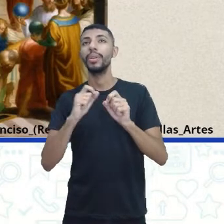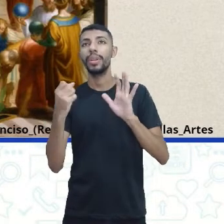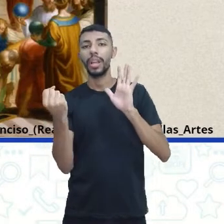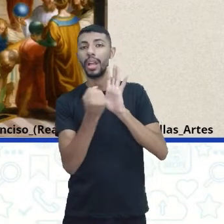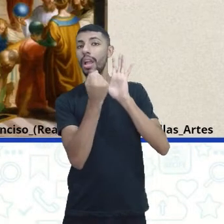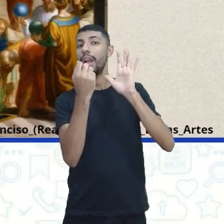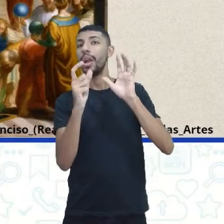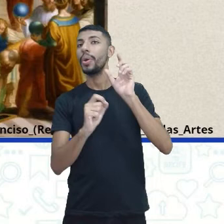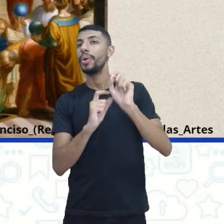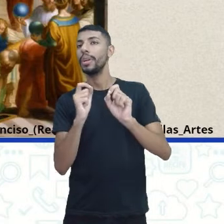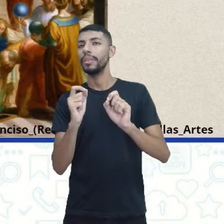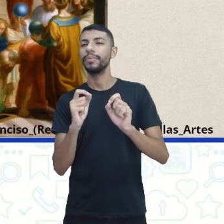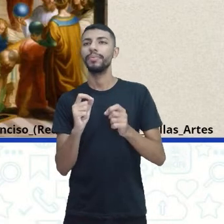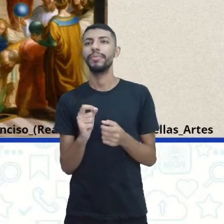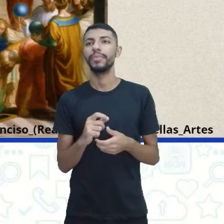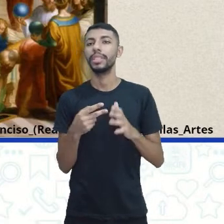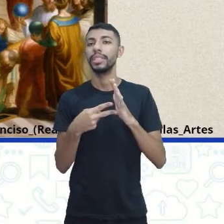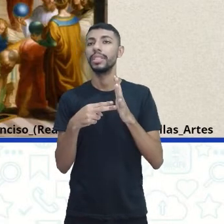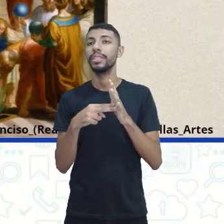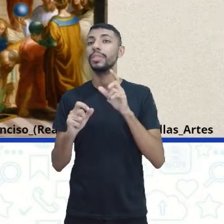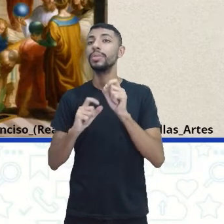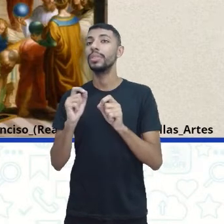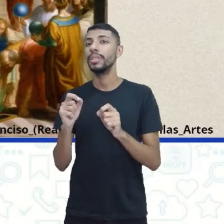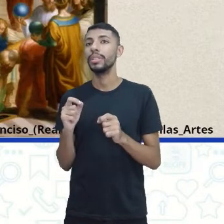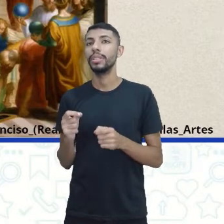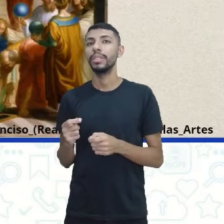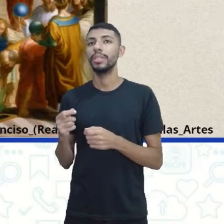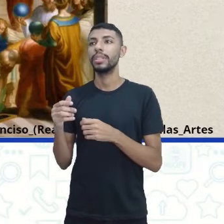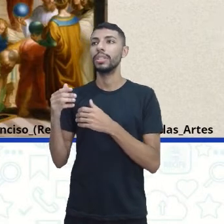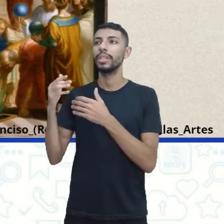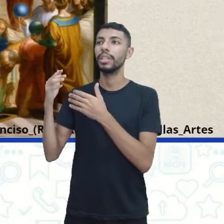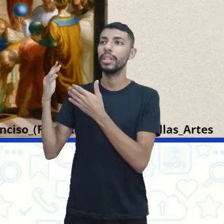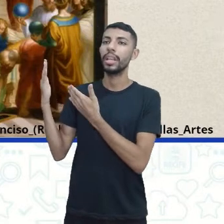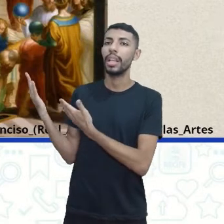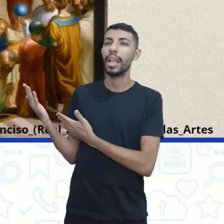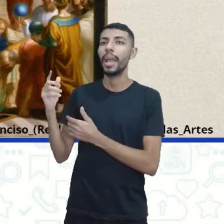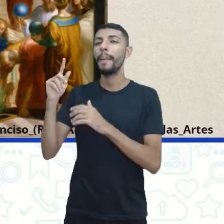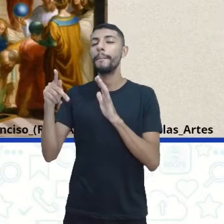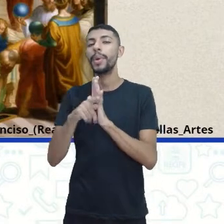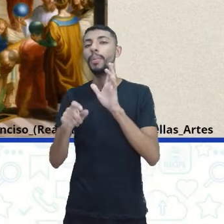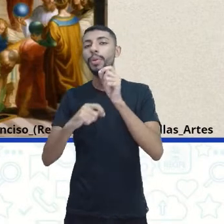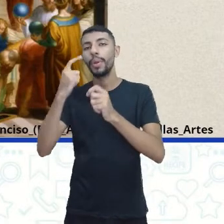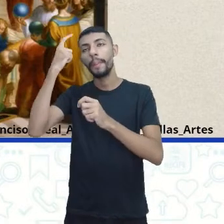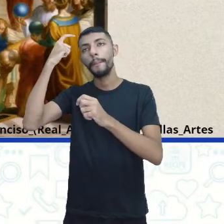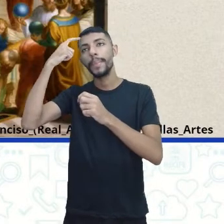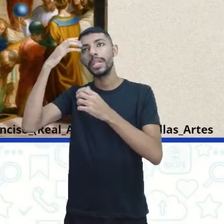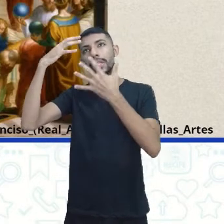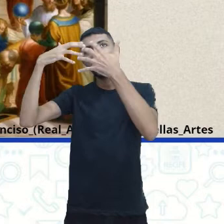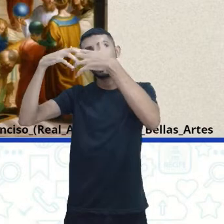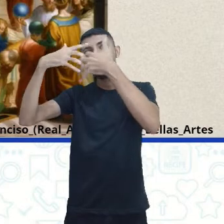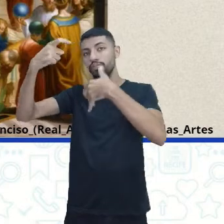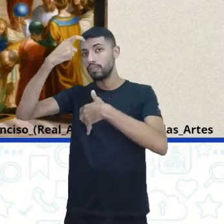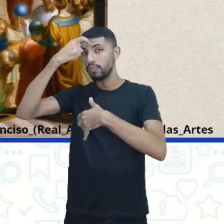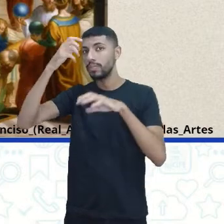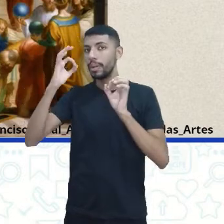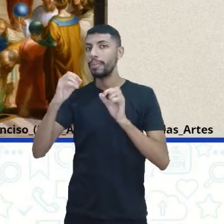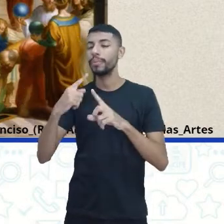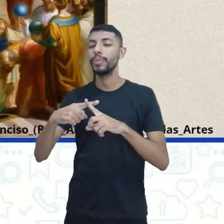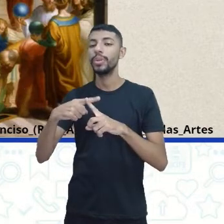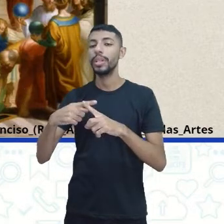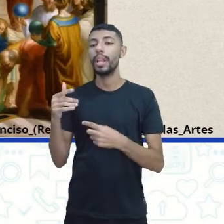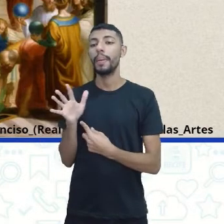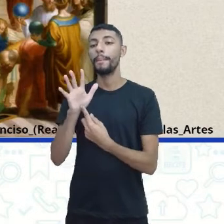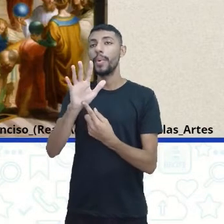obra, disse que exatamente essa exaltação ao pensamento racional. Por quê? Porque ele traz